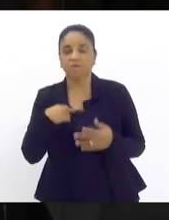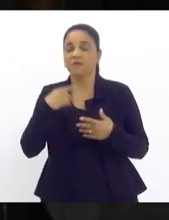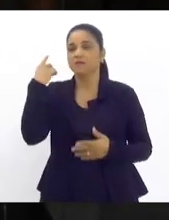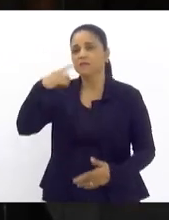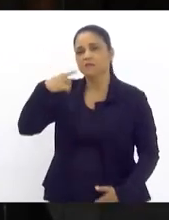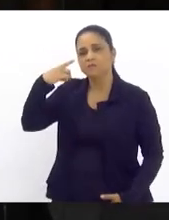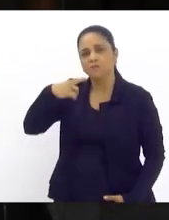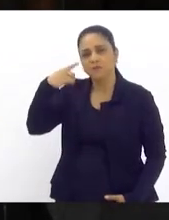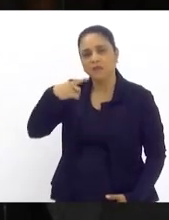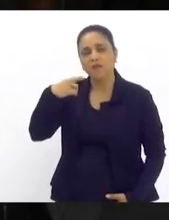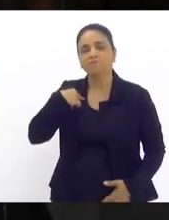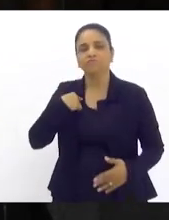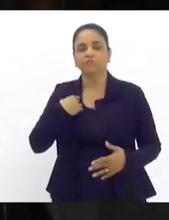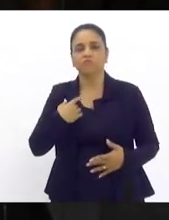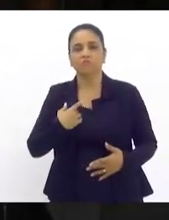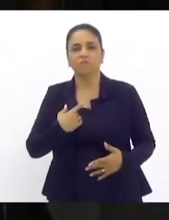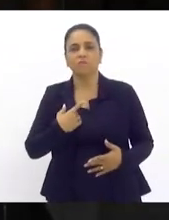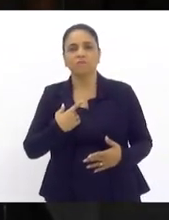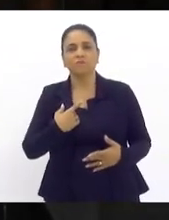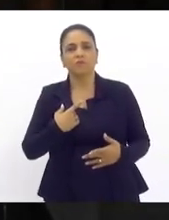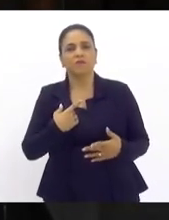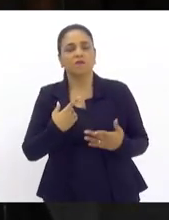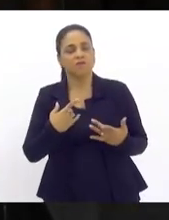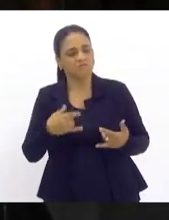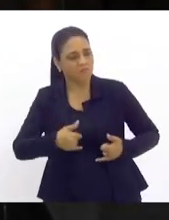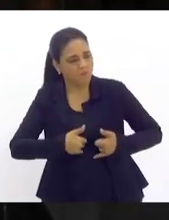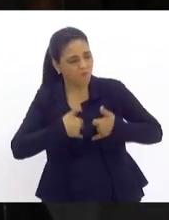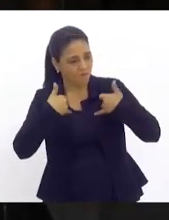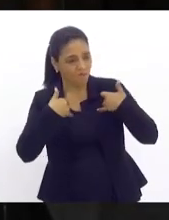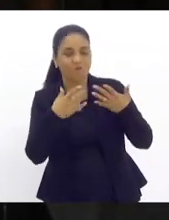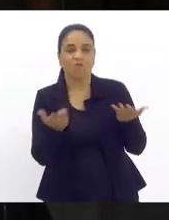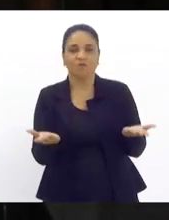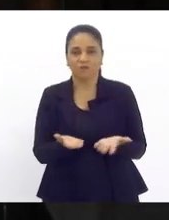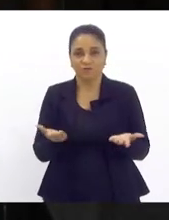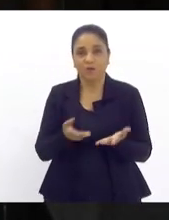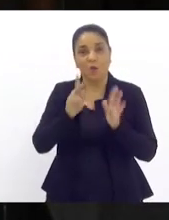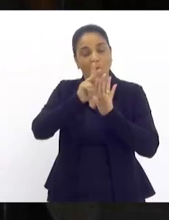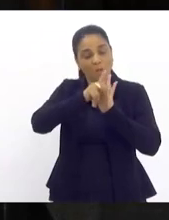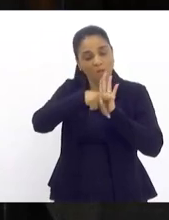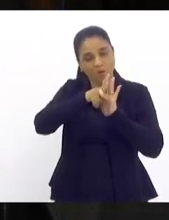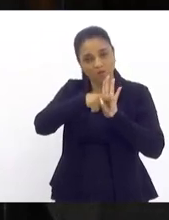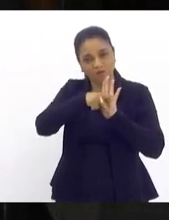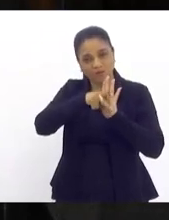verdade, deputada, para elogiar o projeto de Vossa Excelência, o projeto